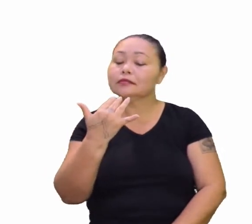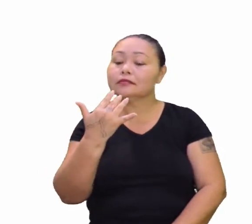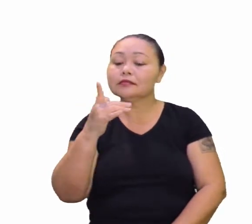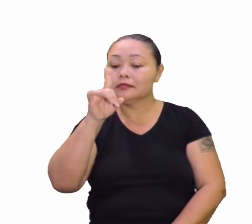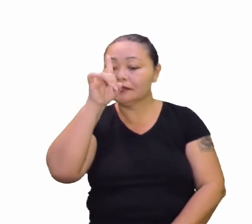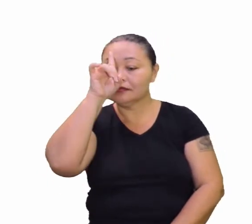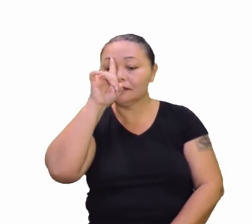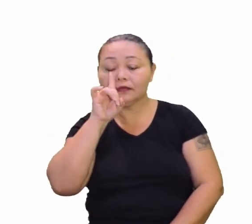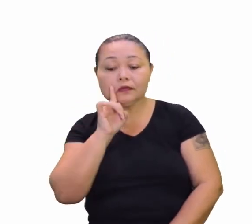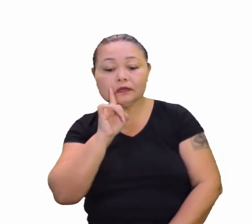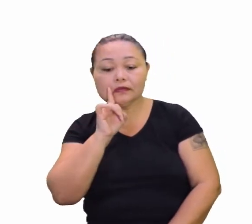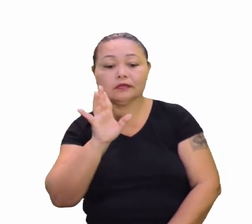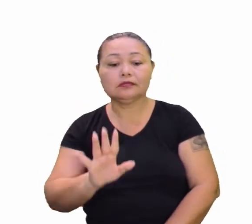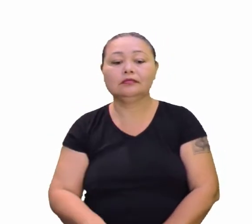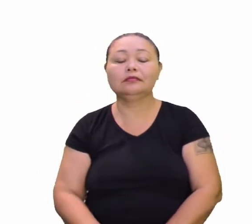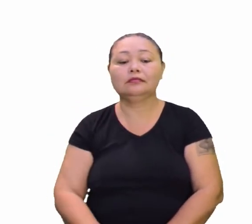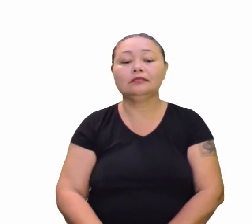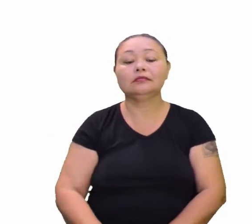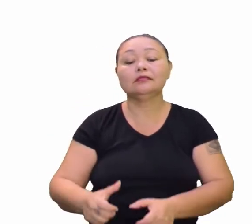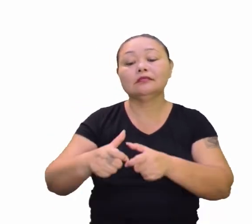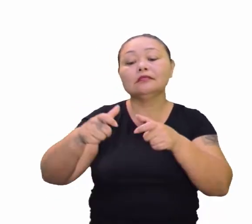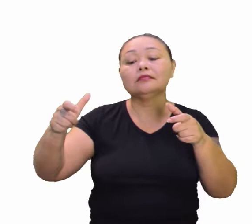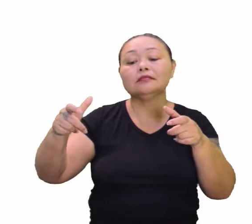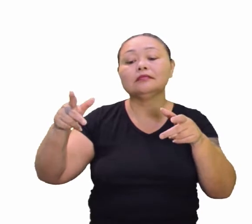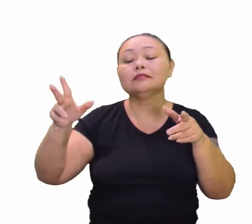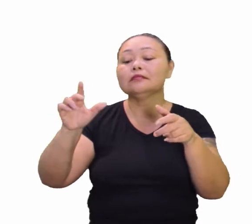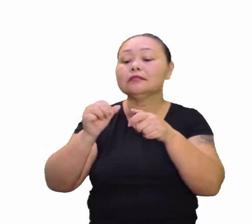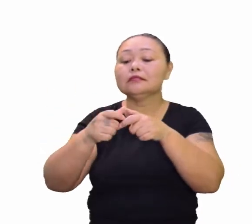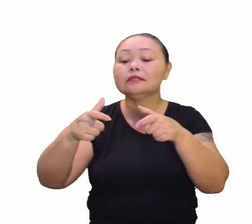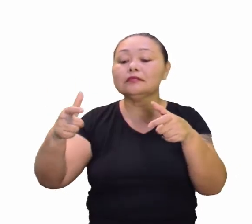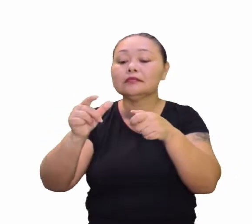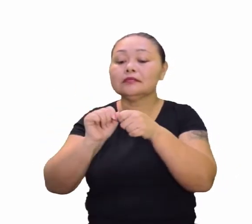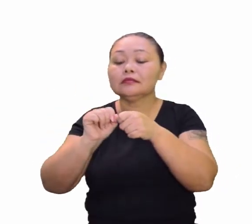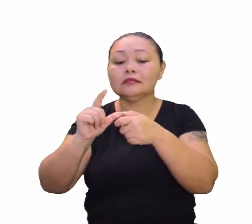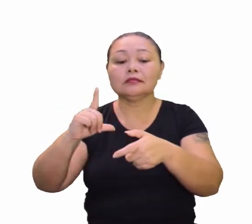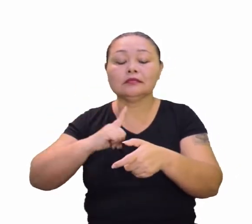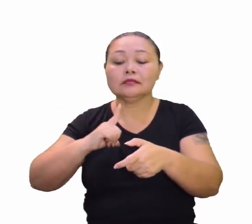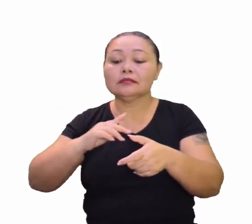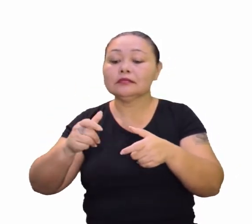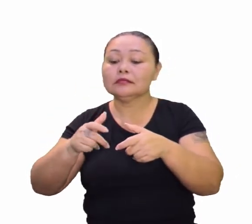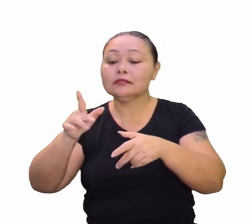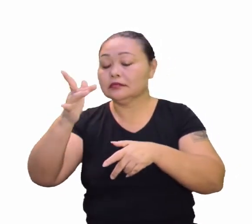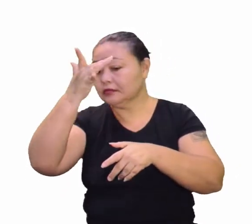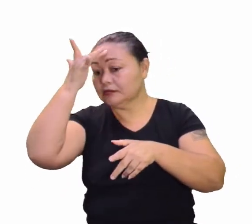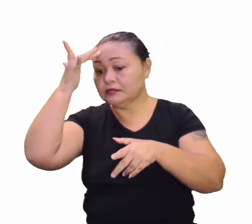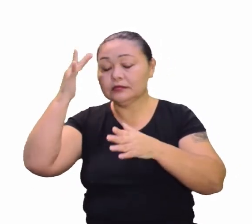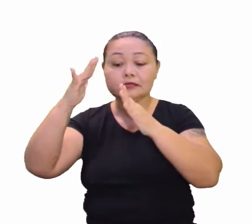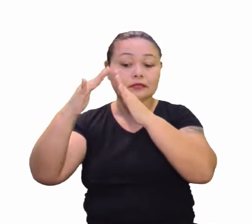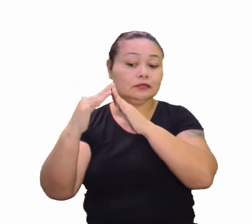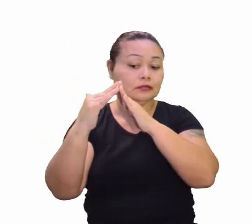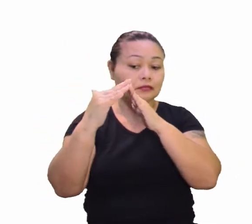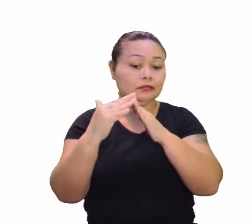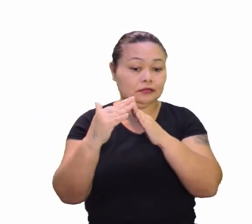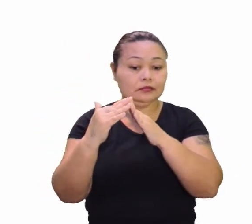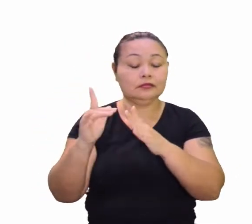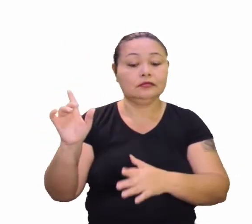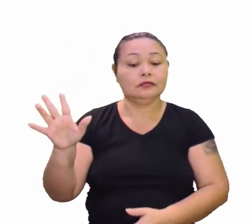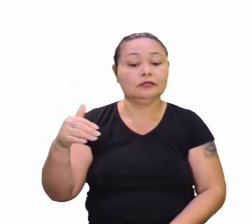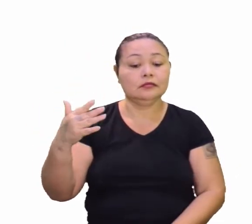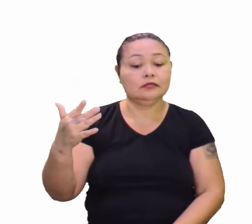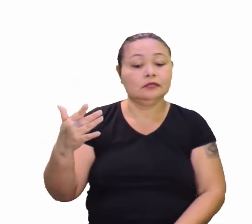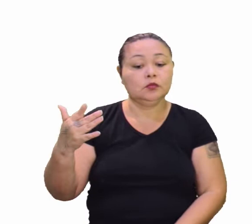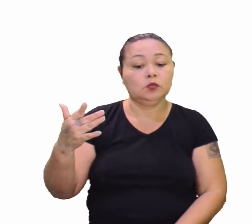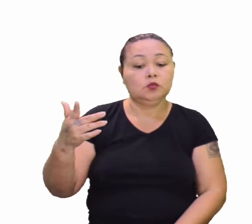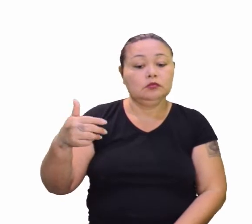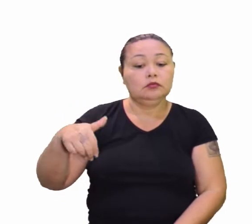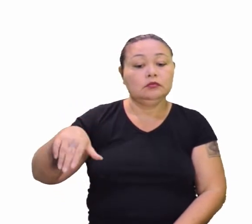estão em amarelo? Onde que eu tenho maior densidade, né? Onde que eu vou ter mais pessoas morando? É, isso aí.